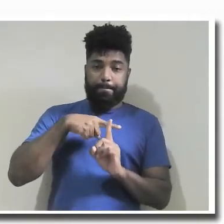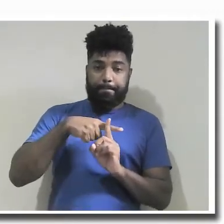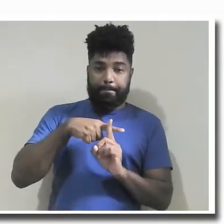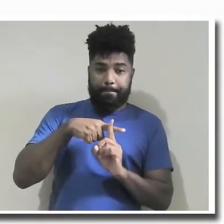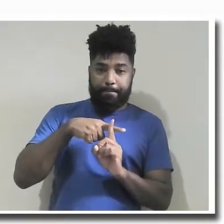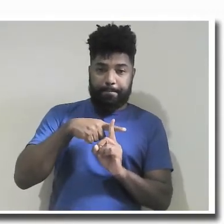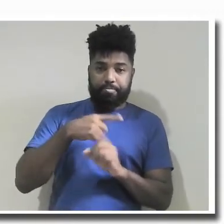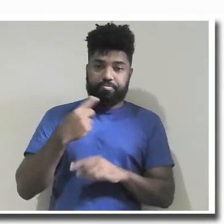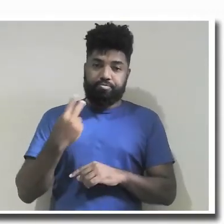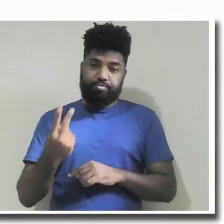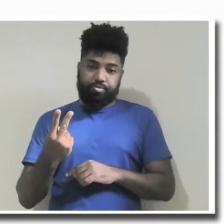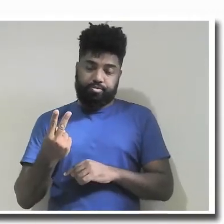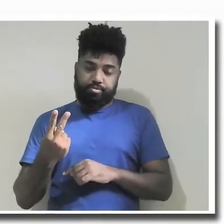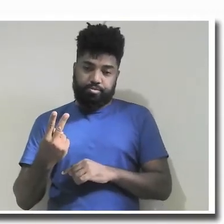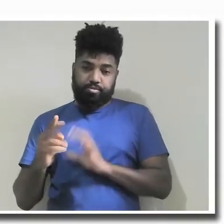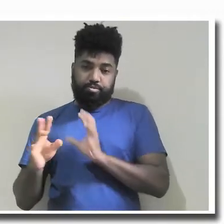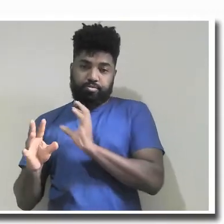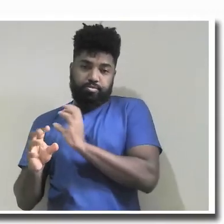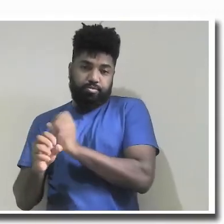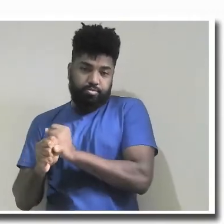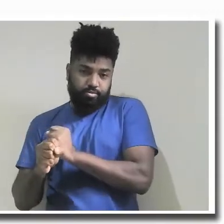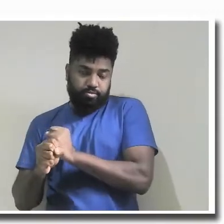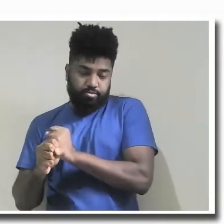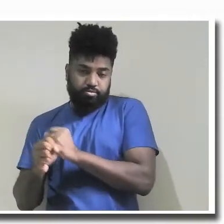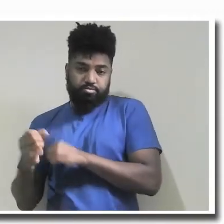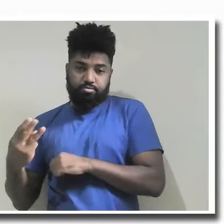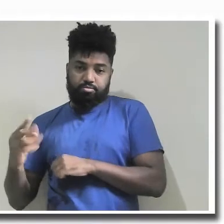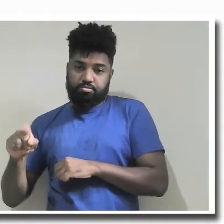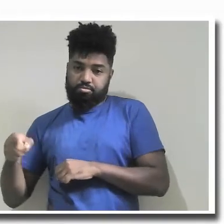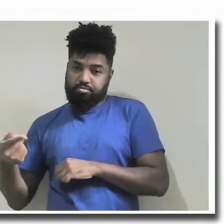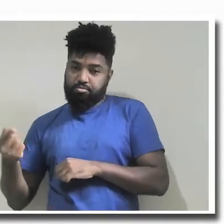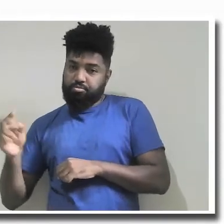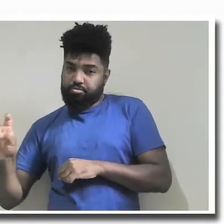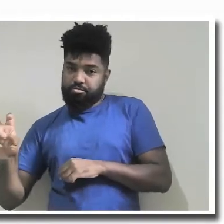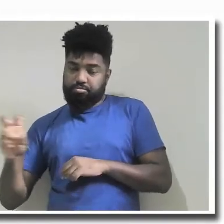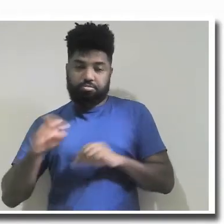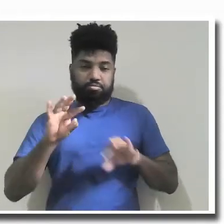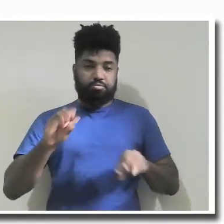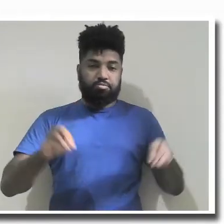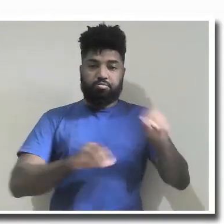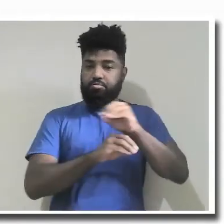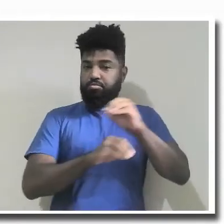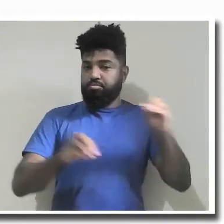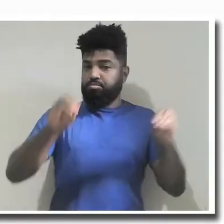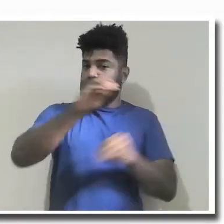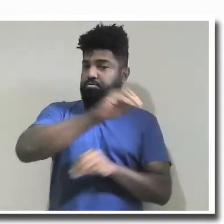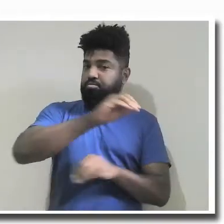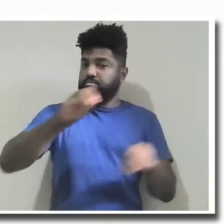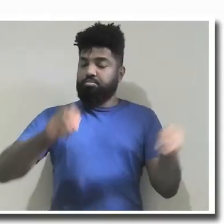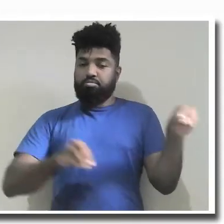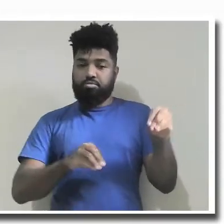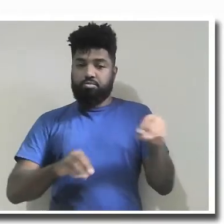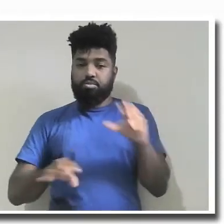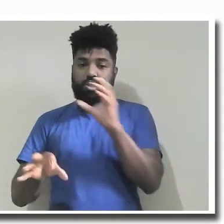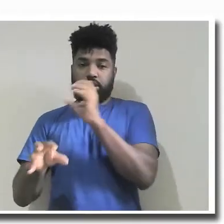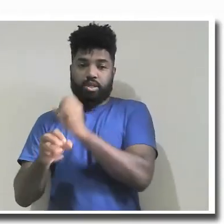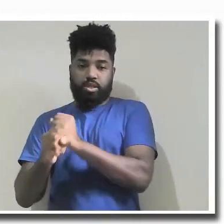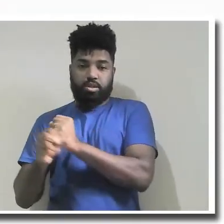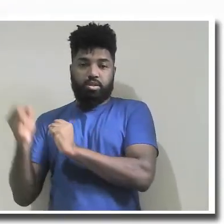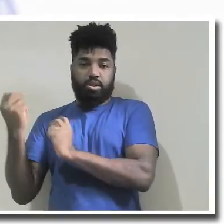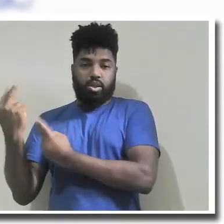ao 2. Então, a ordem não altera o resultado. Como segunda